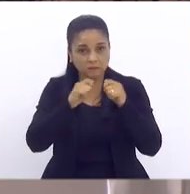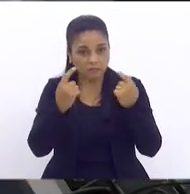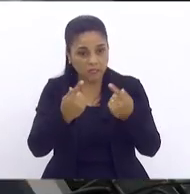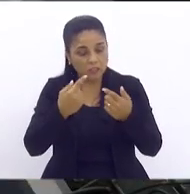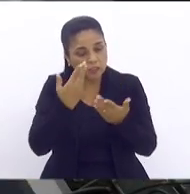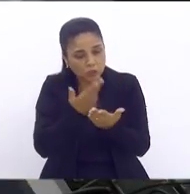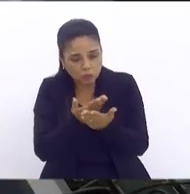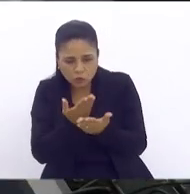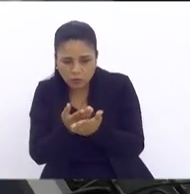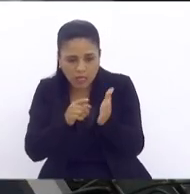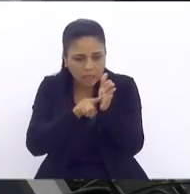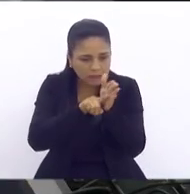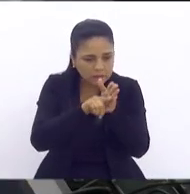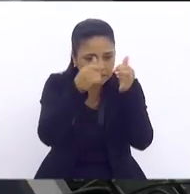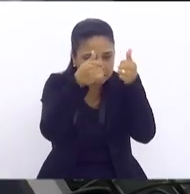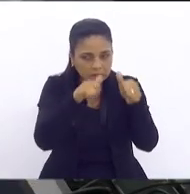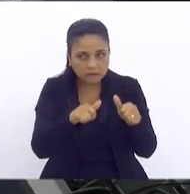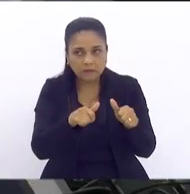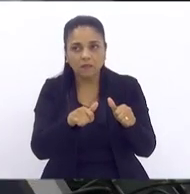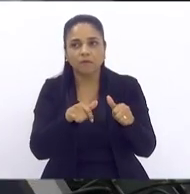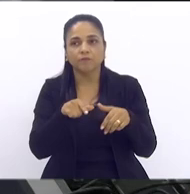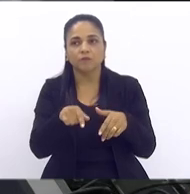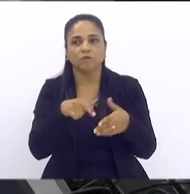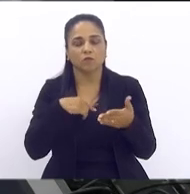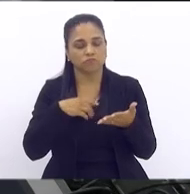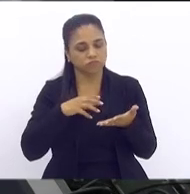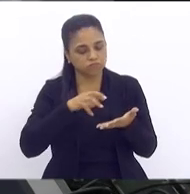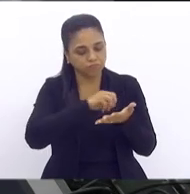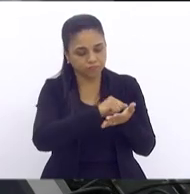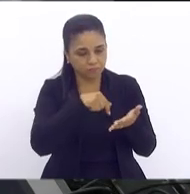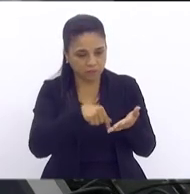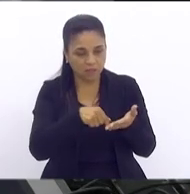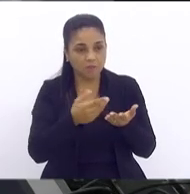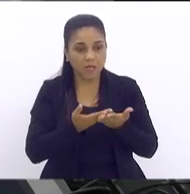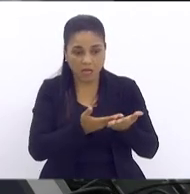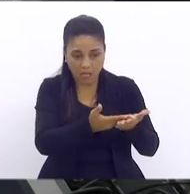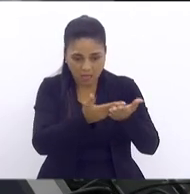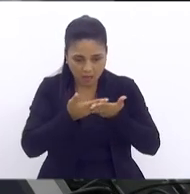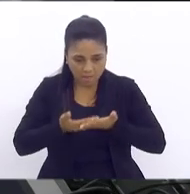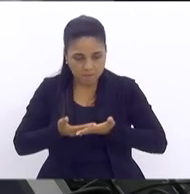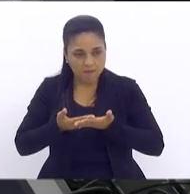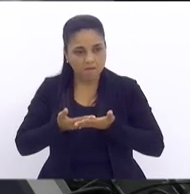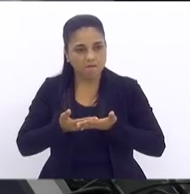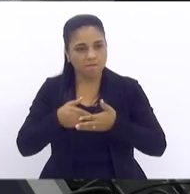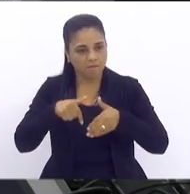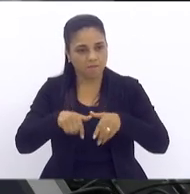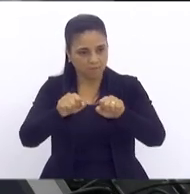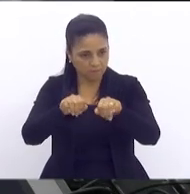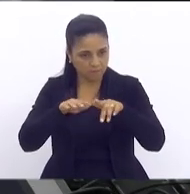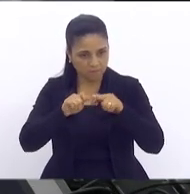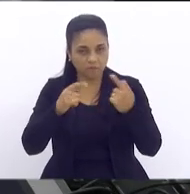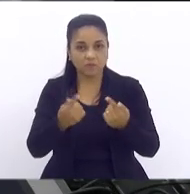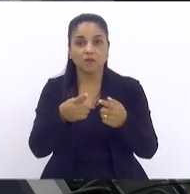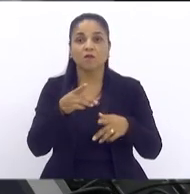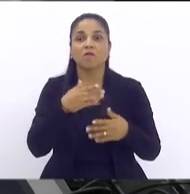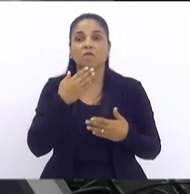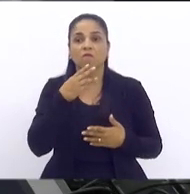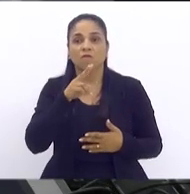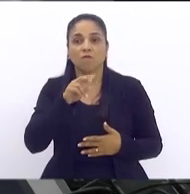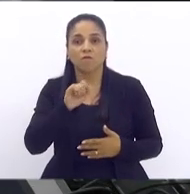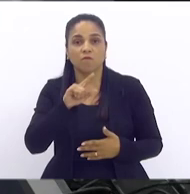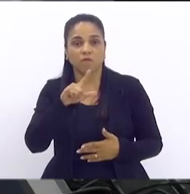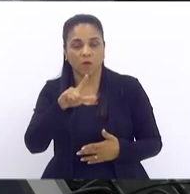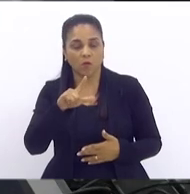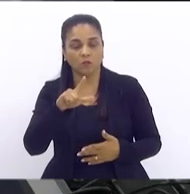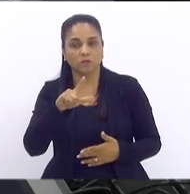estudar. Eu vou fazer que conste aqui nos autos, deputada Lucinha, obrigado, que ele encaminhe para cá essa documentação, que o deputado Valdeci da Saúde também solicitou, ao